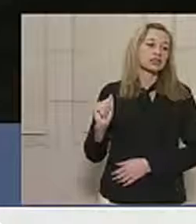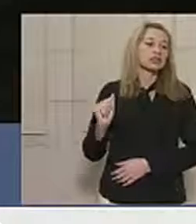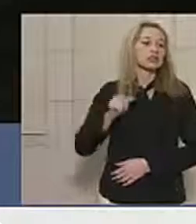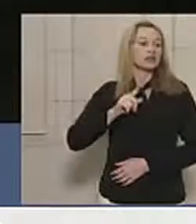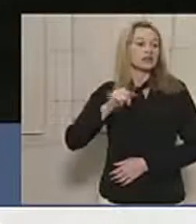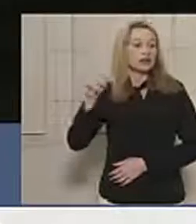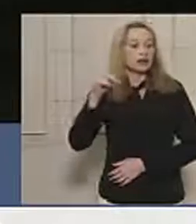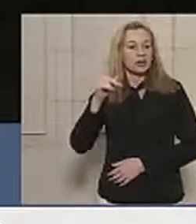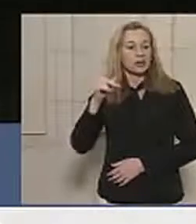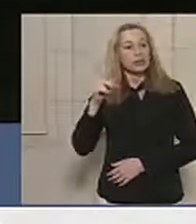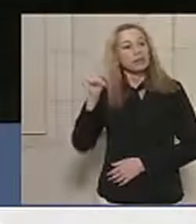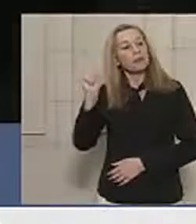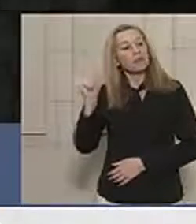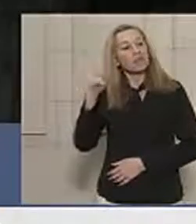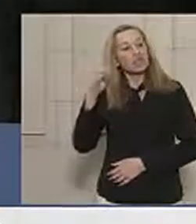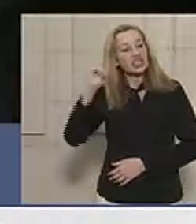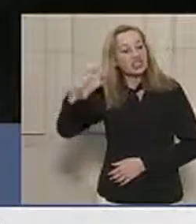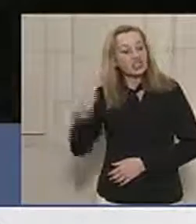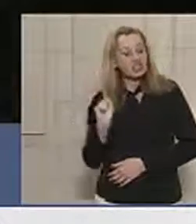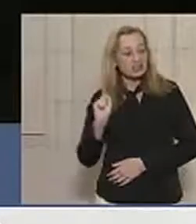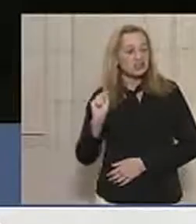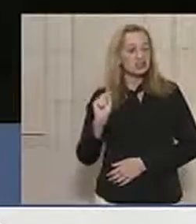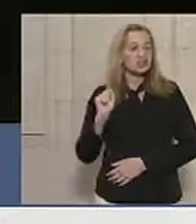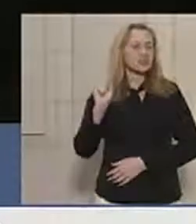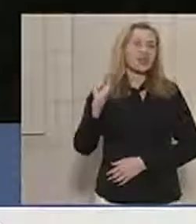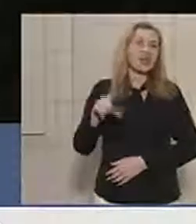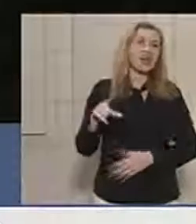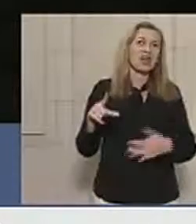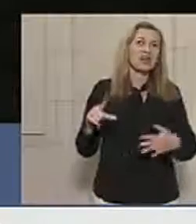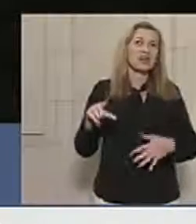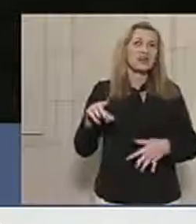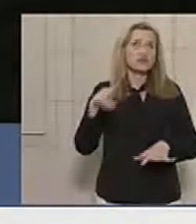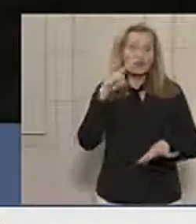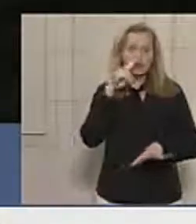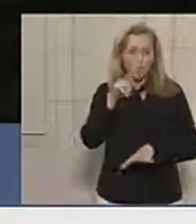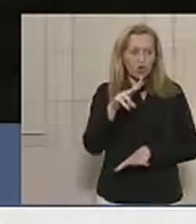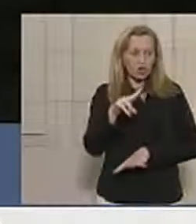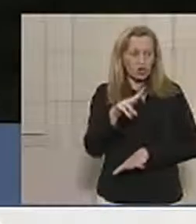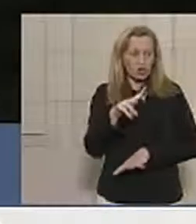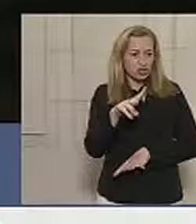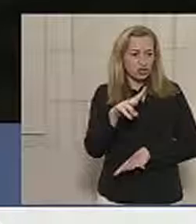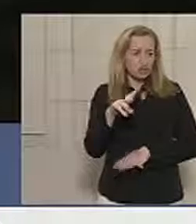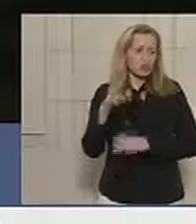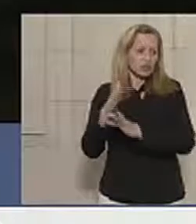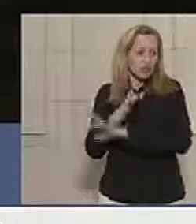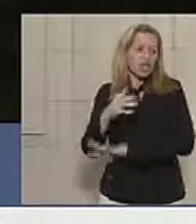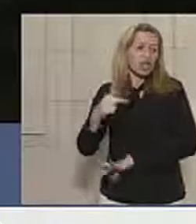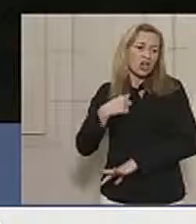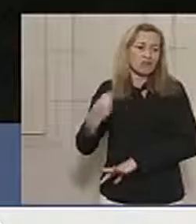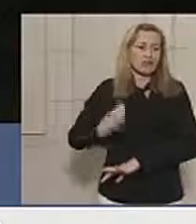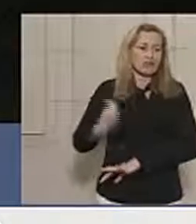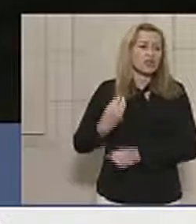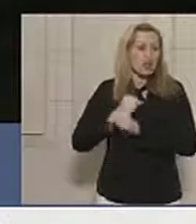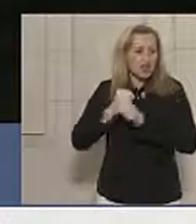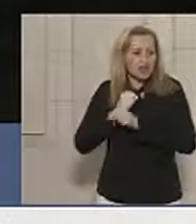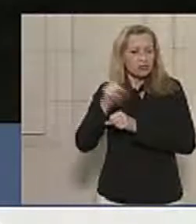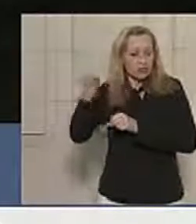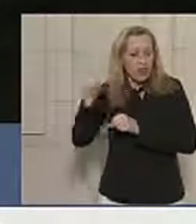proposição. Isso é um gesto tão largo, tem uma relação muito forte com essa cidade, onde eu vivi vários anos de minha vida, onde eu